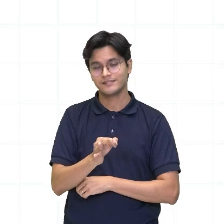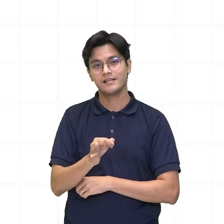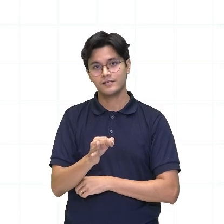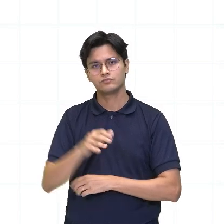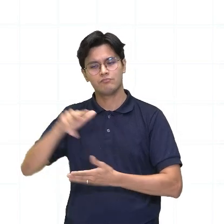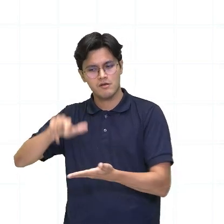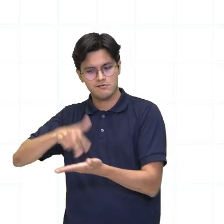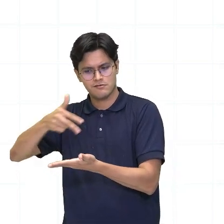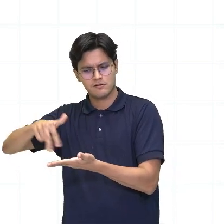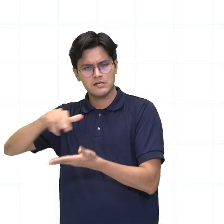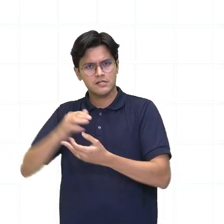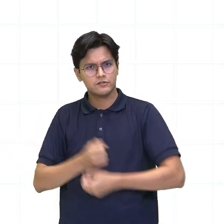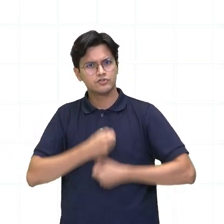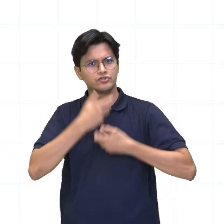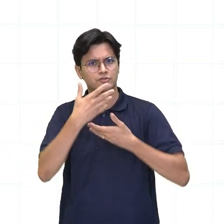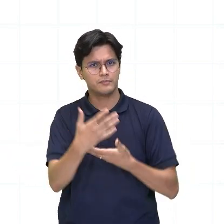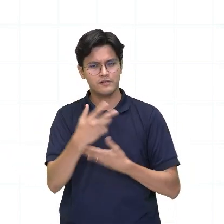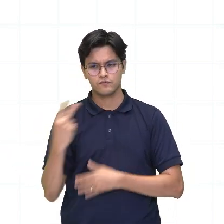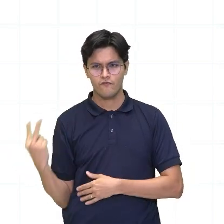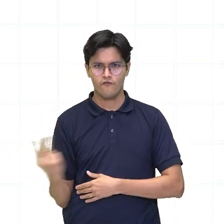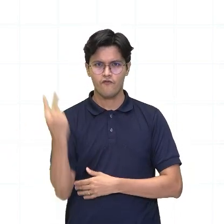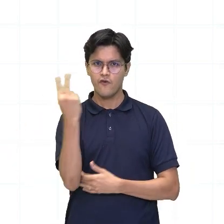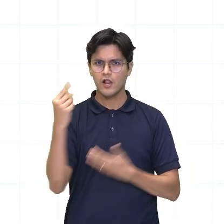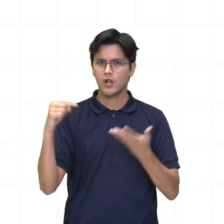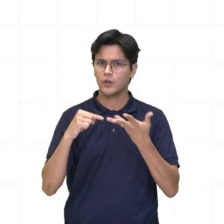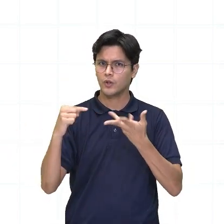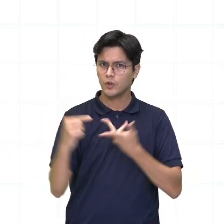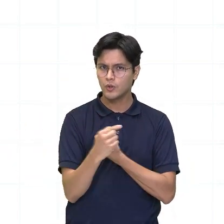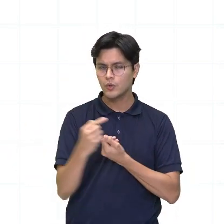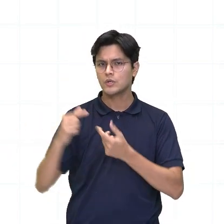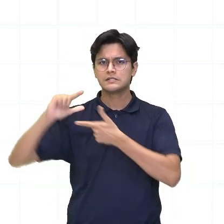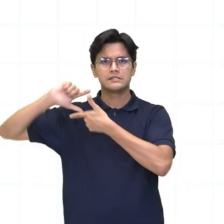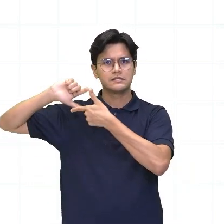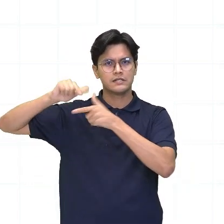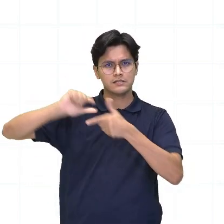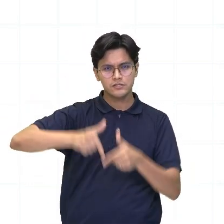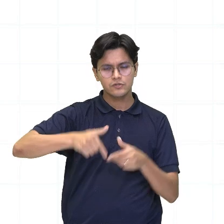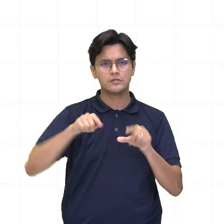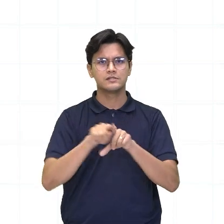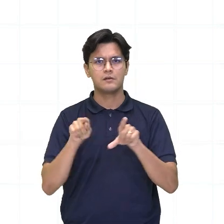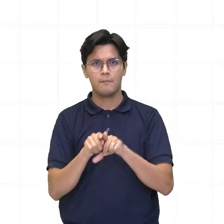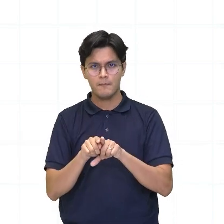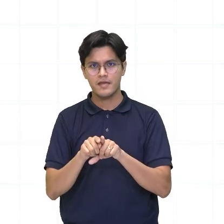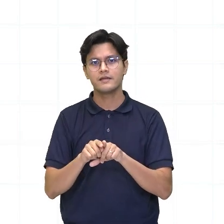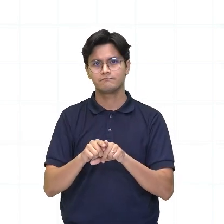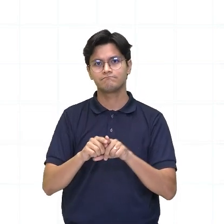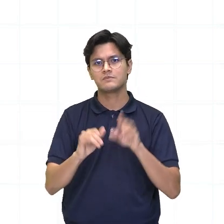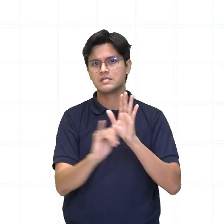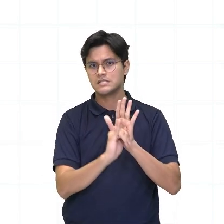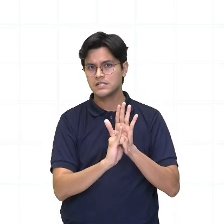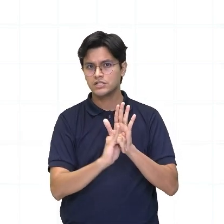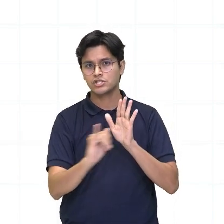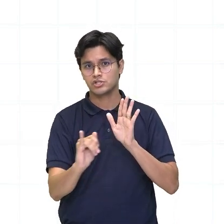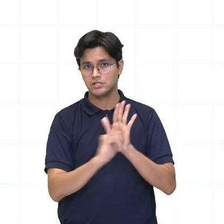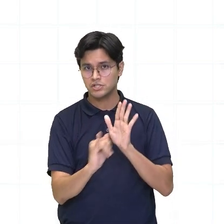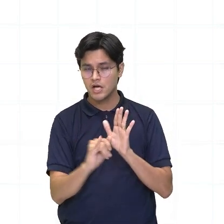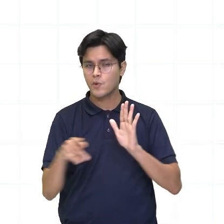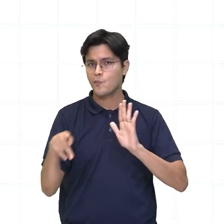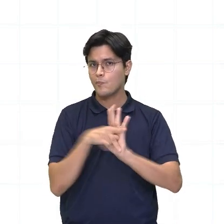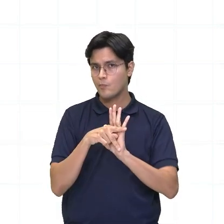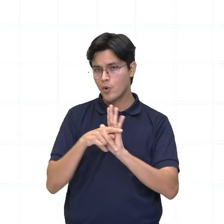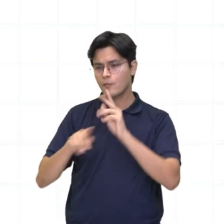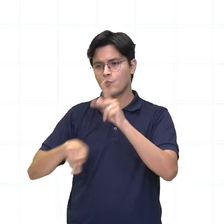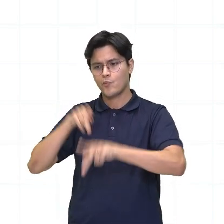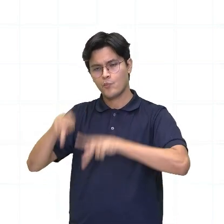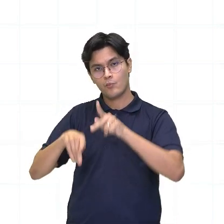tradições, valores, identidade e história de um povo ou região específica. Elas